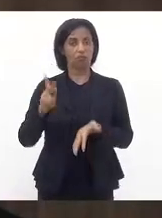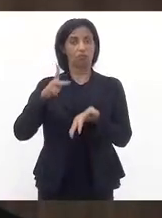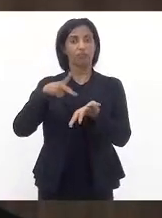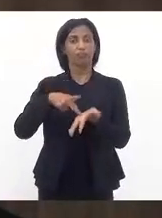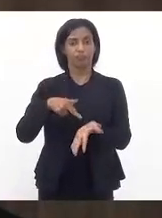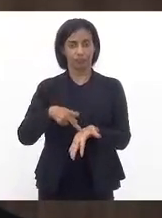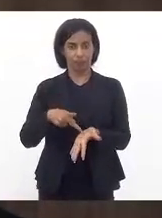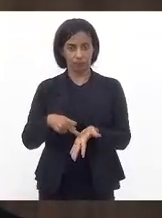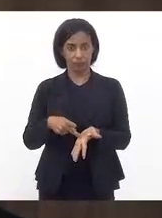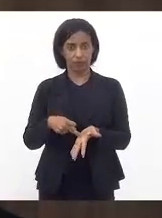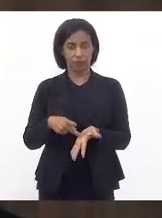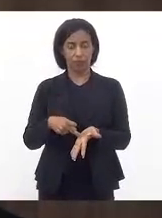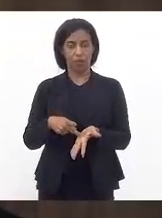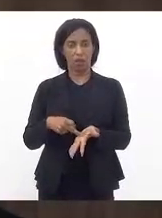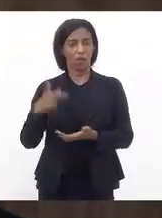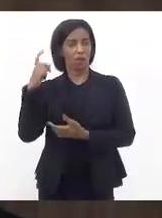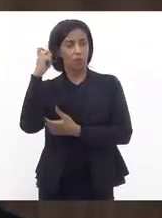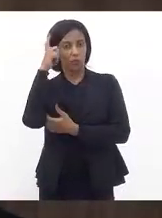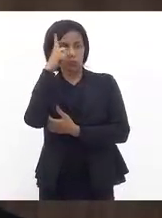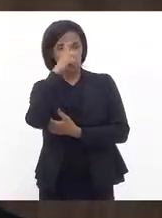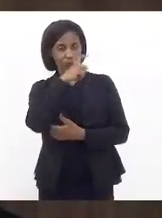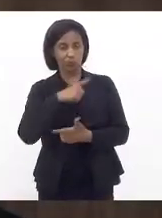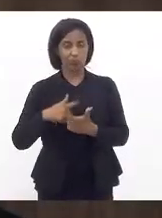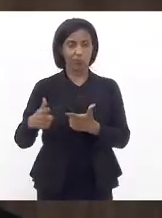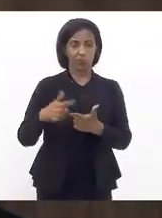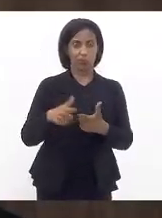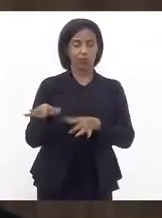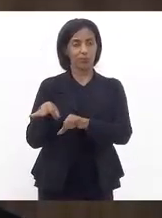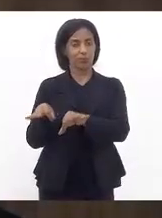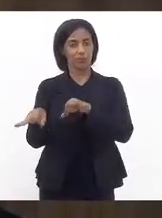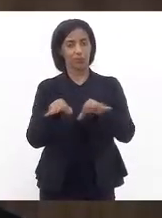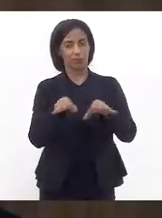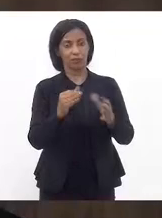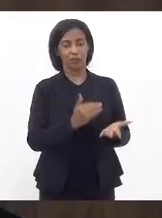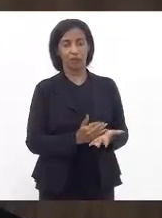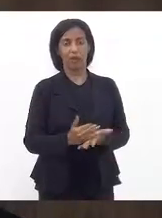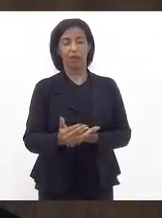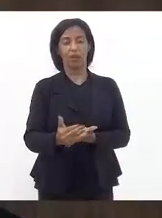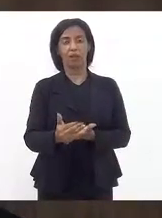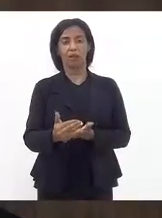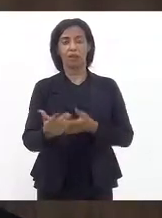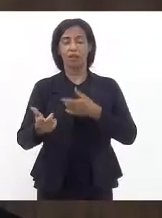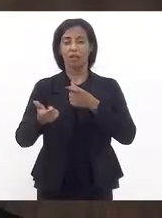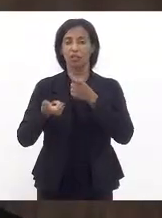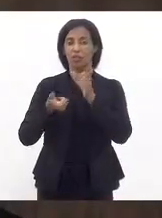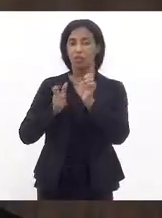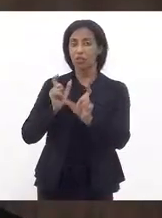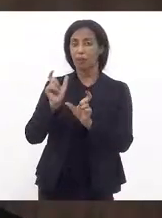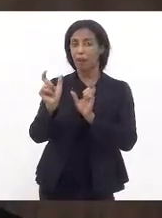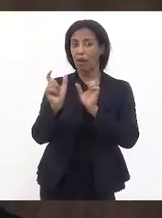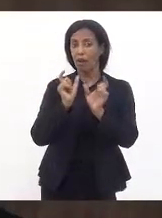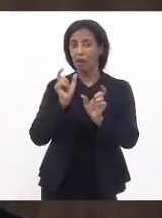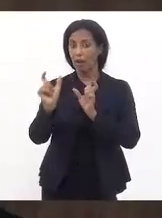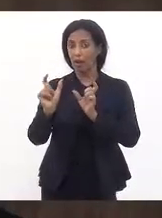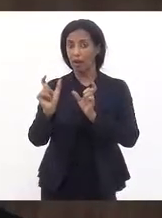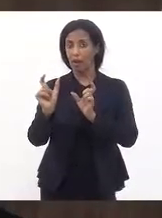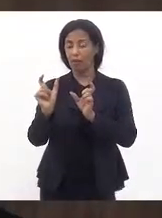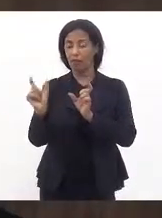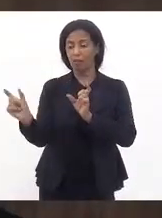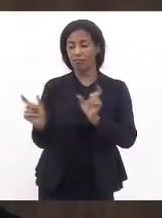é um verdadeiro Cavalo de Troia nesse projeto a partir de palavras que inclusive